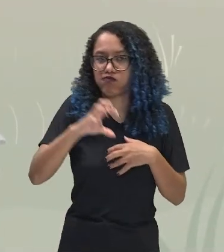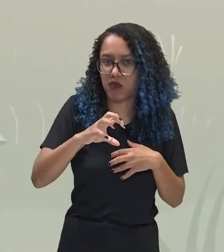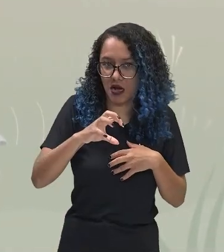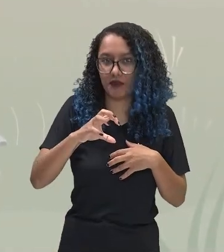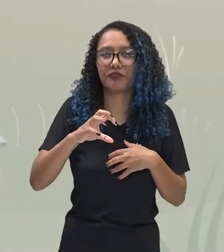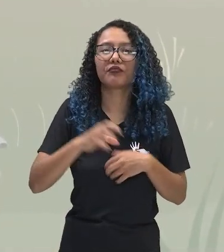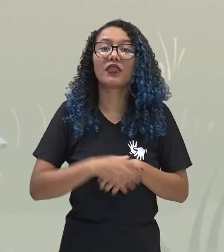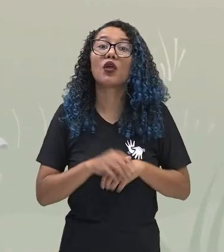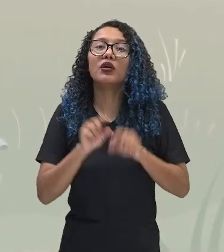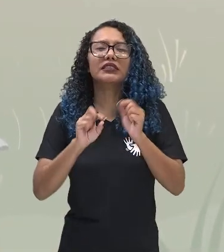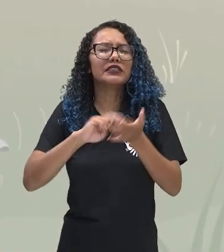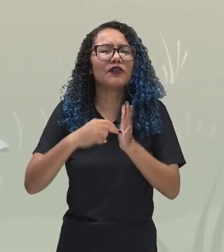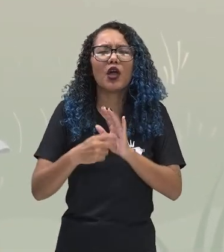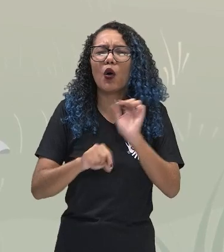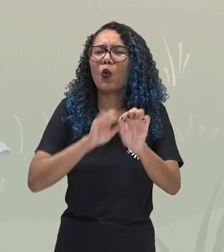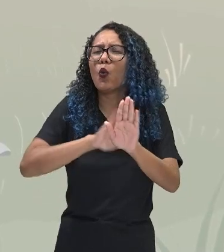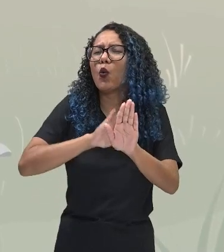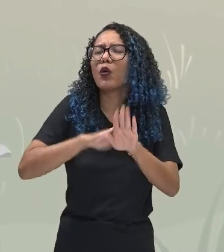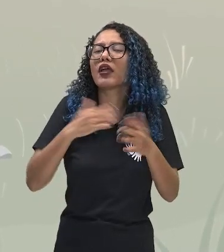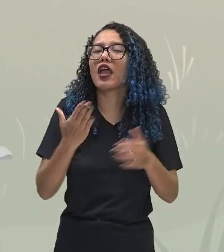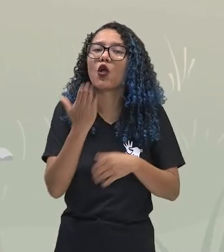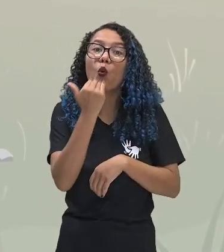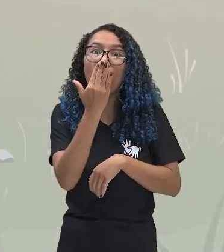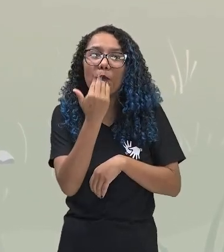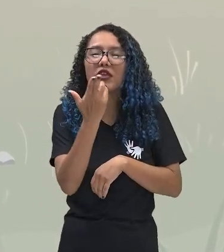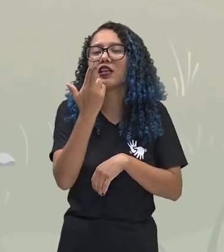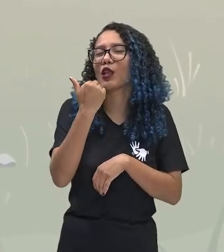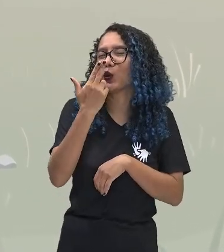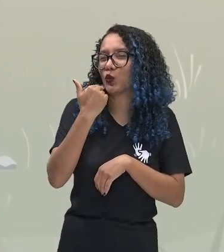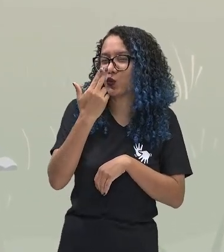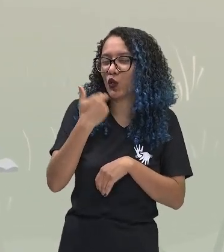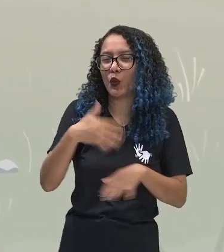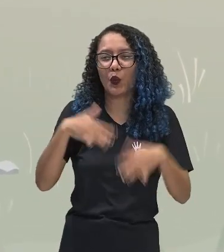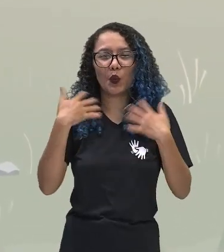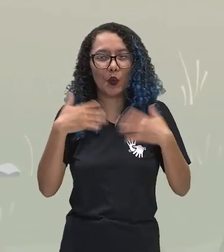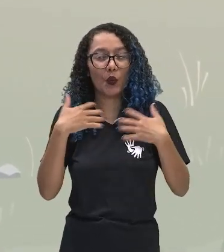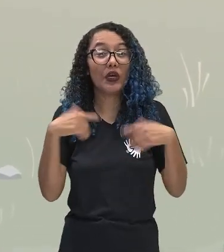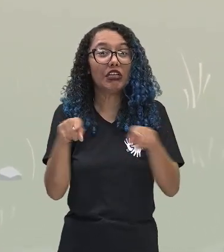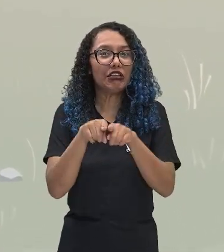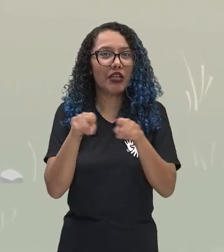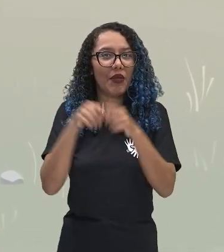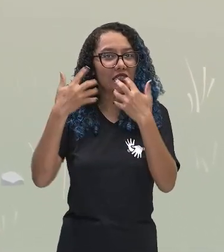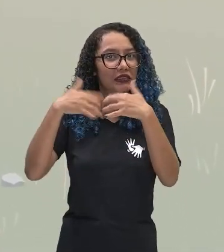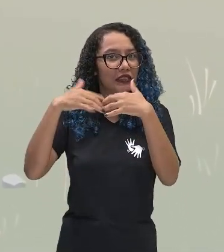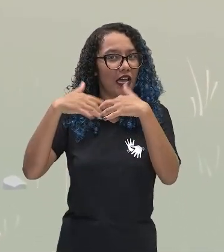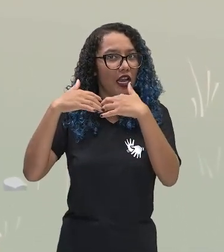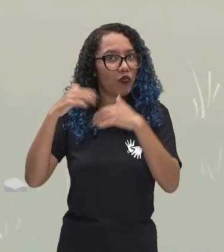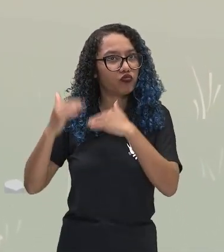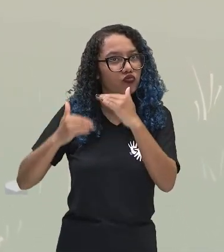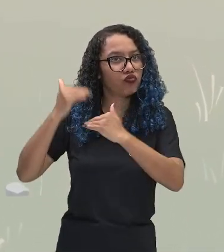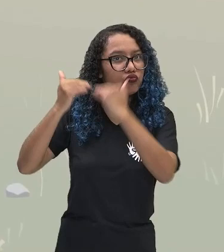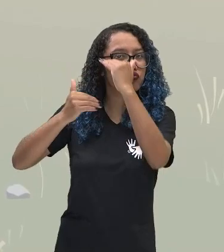mais comida mais nutrientes e consequentemente o maior desenvolvimento do